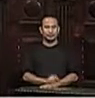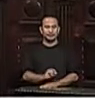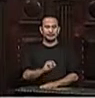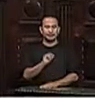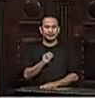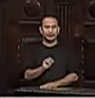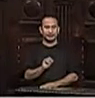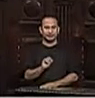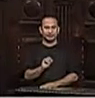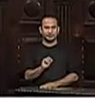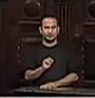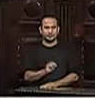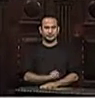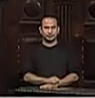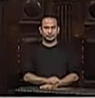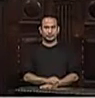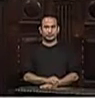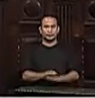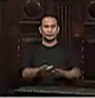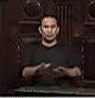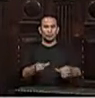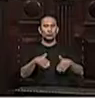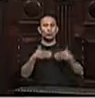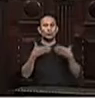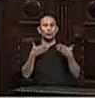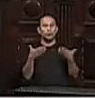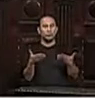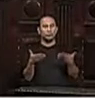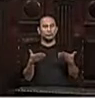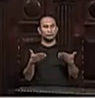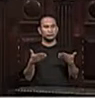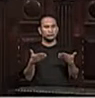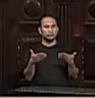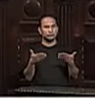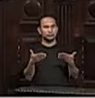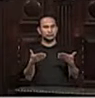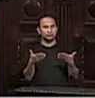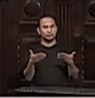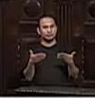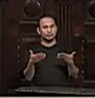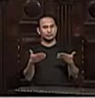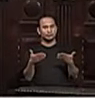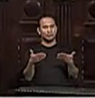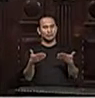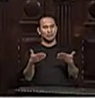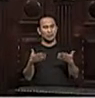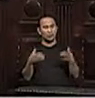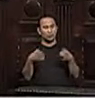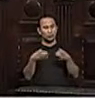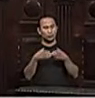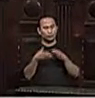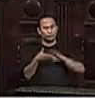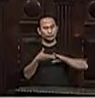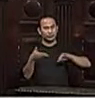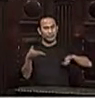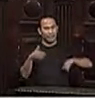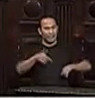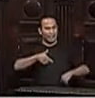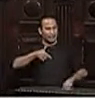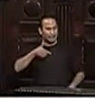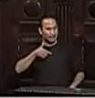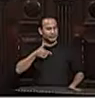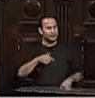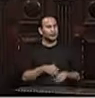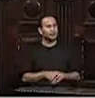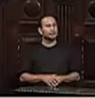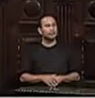que quando houve o Estatuto do Desarmamento, eu